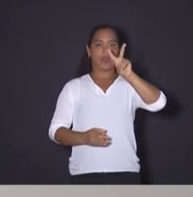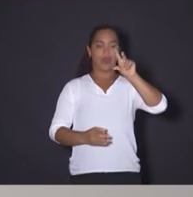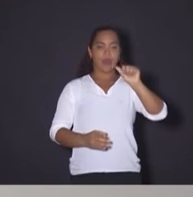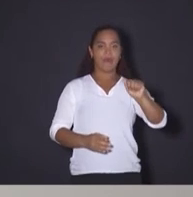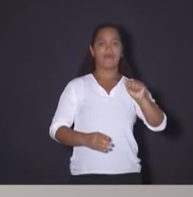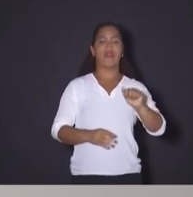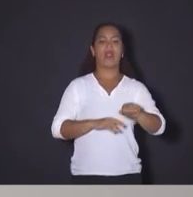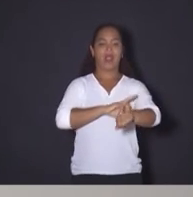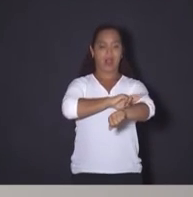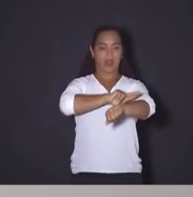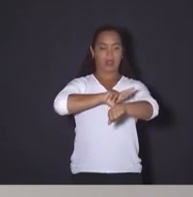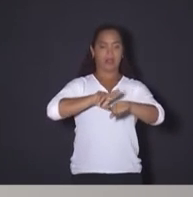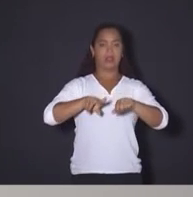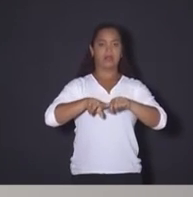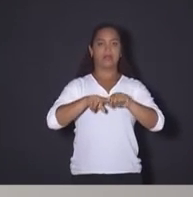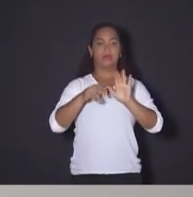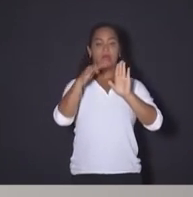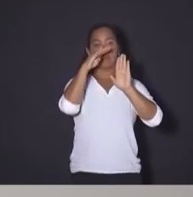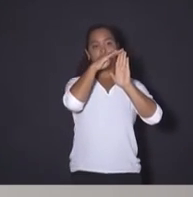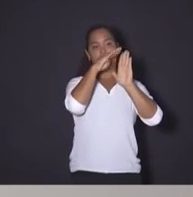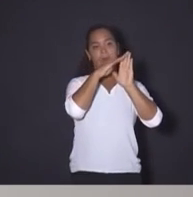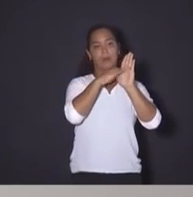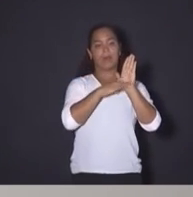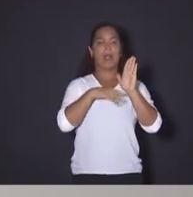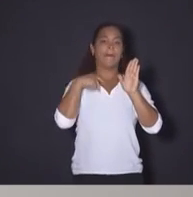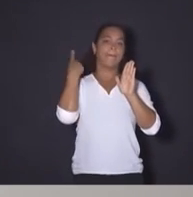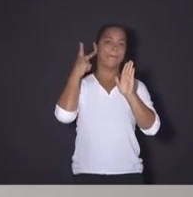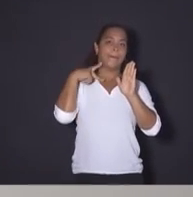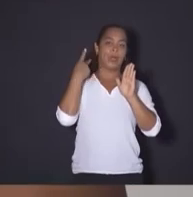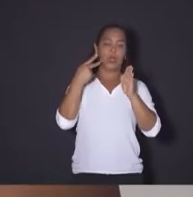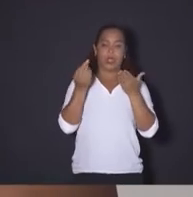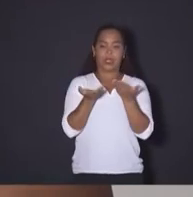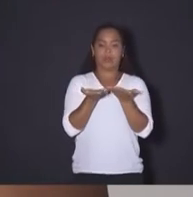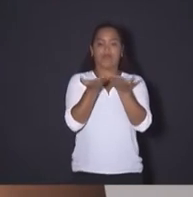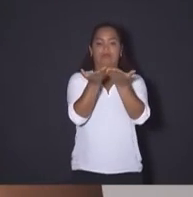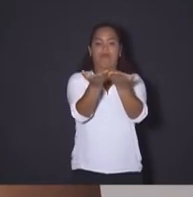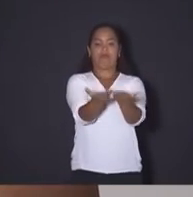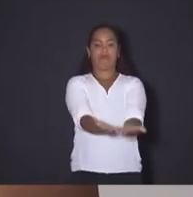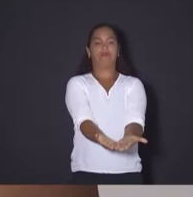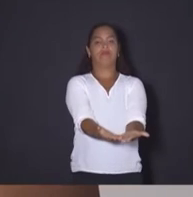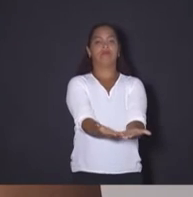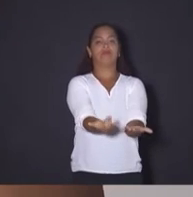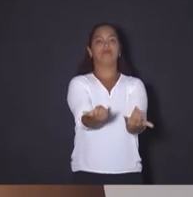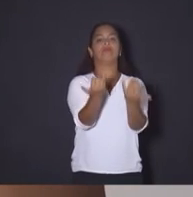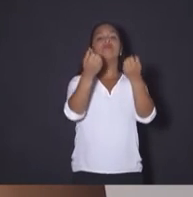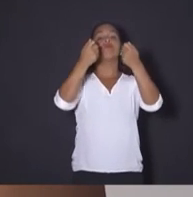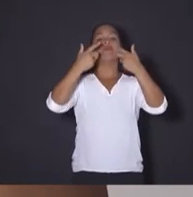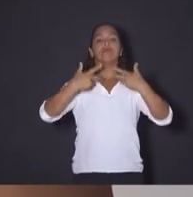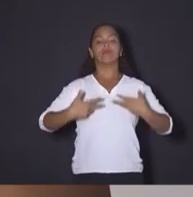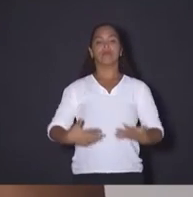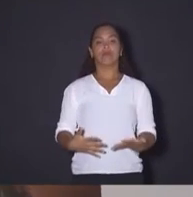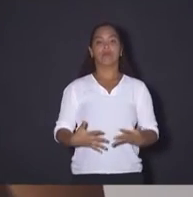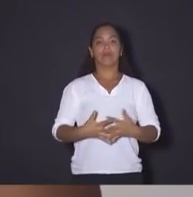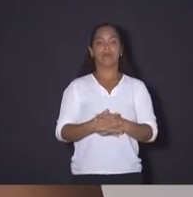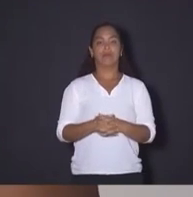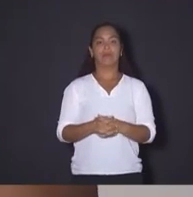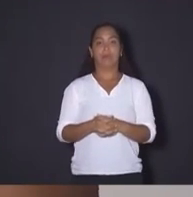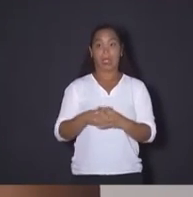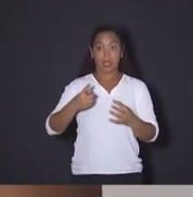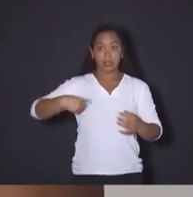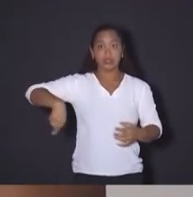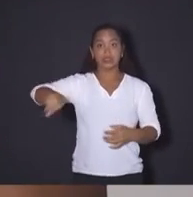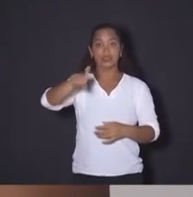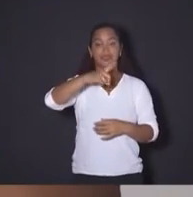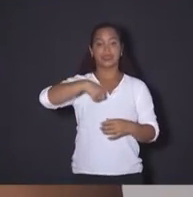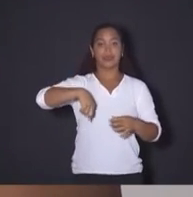racismo nós colocamos uma pauta política sobre a mesa que nos diz o seguinte aqui a gente fez uma